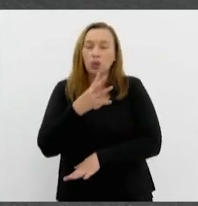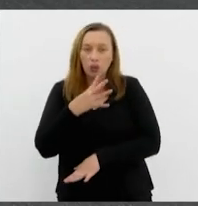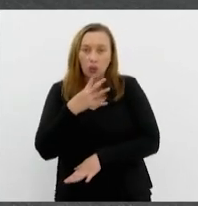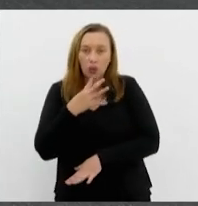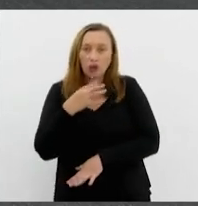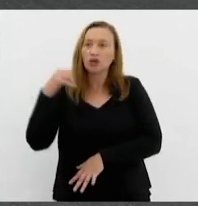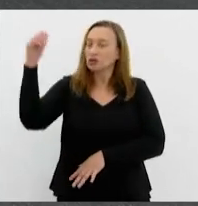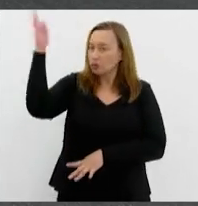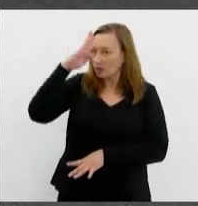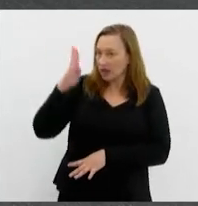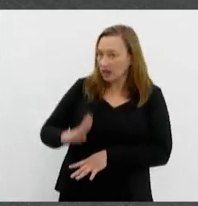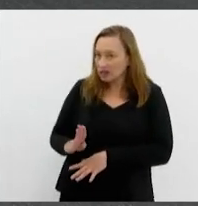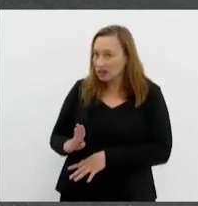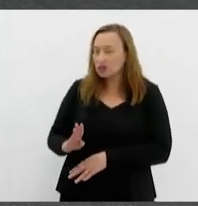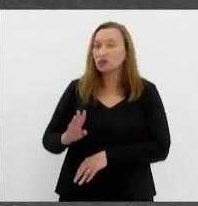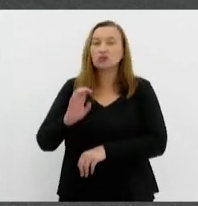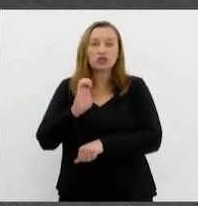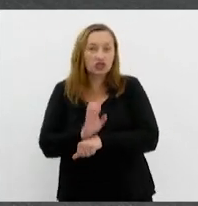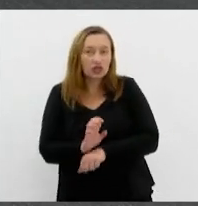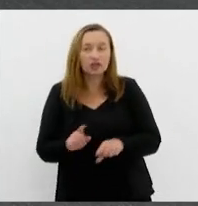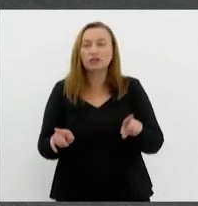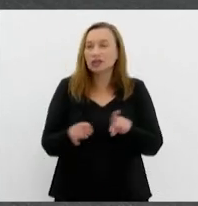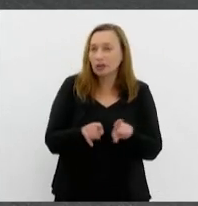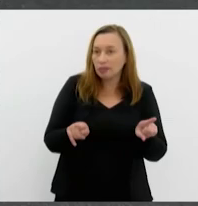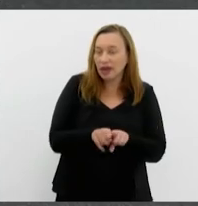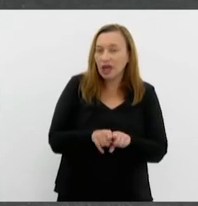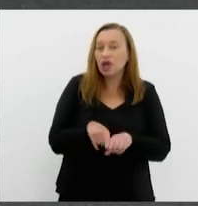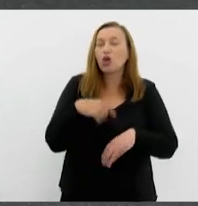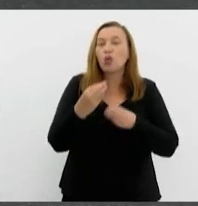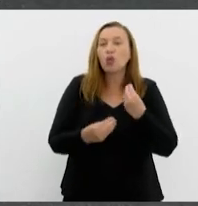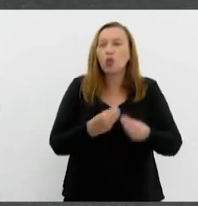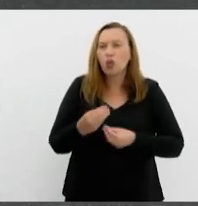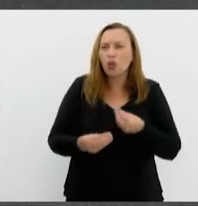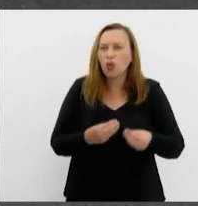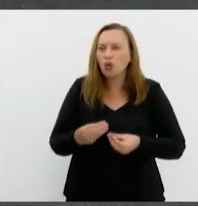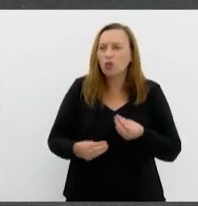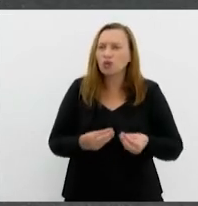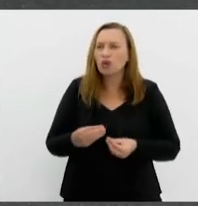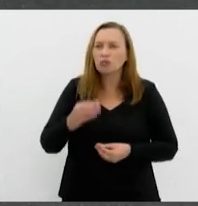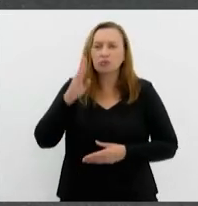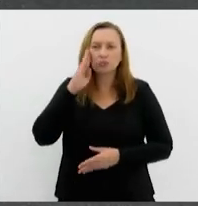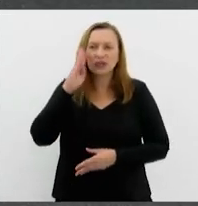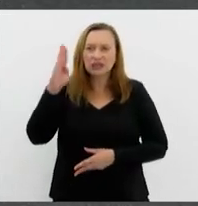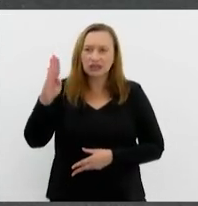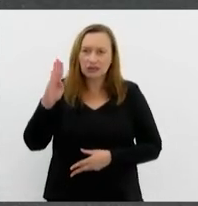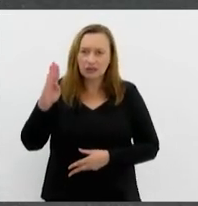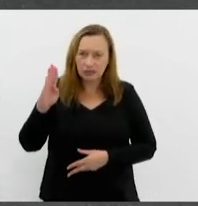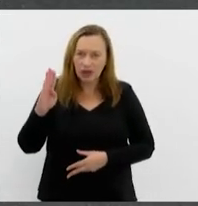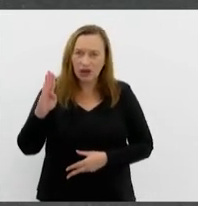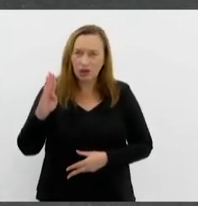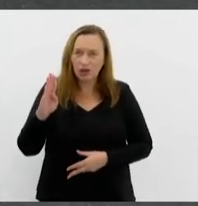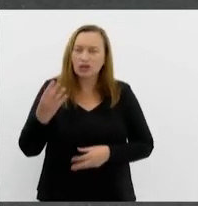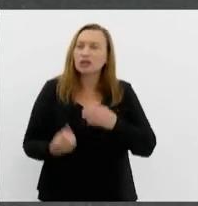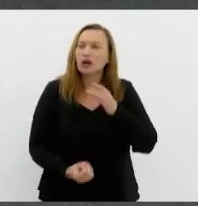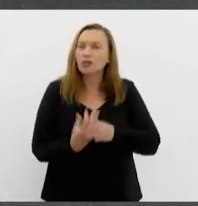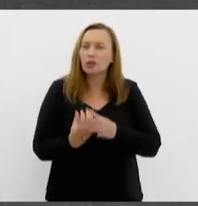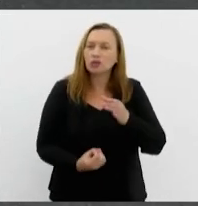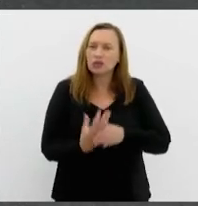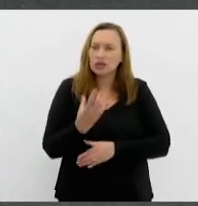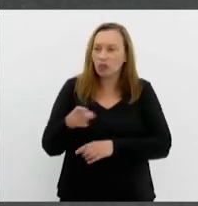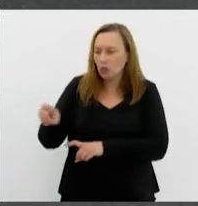ser reconhecida no nosso Estado, como uma fundamentação, de fato, da produção